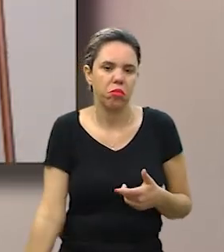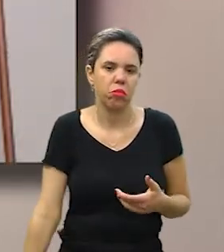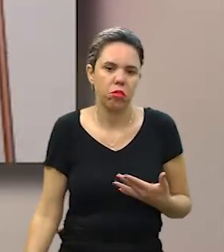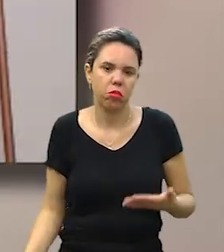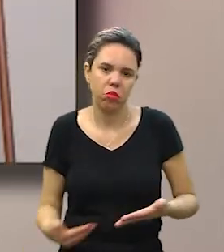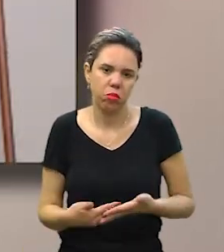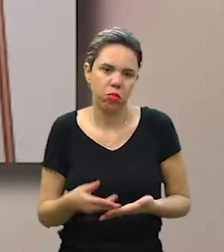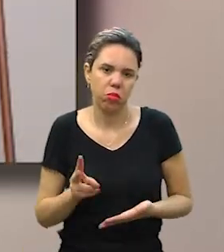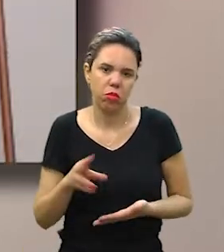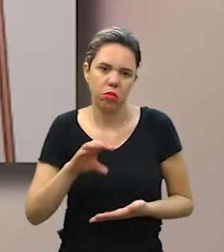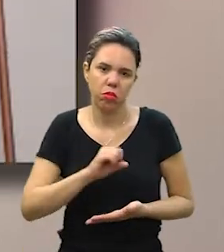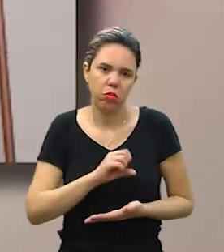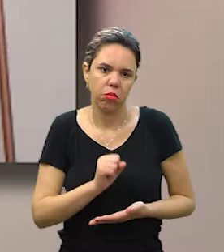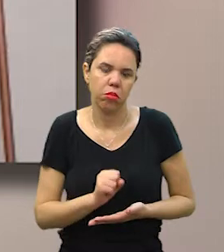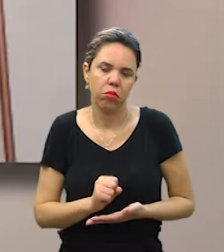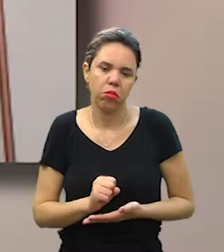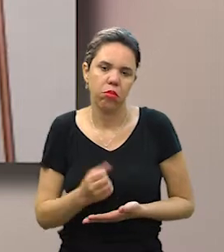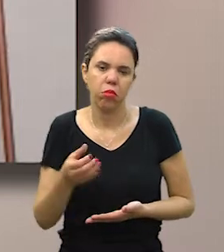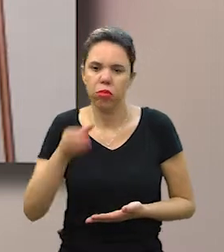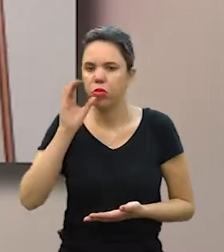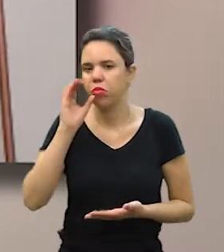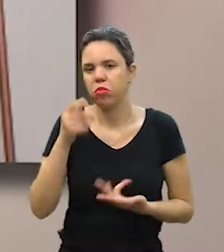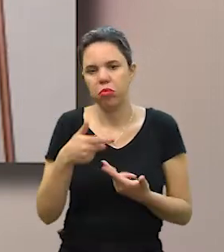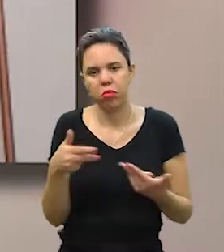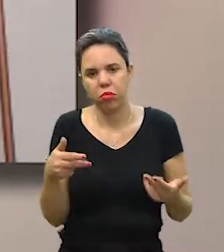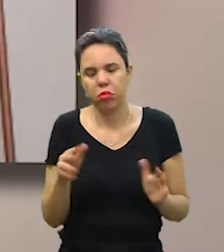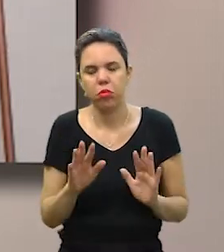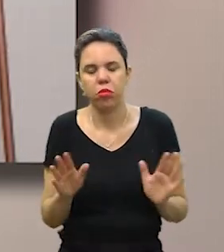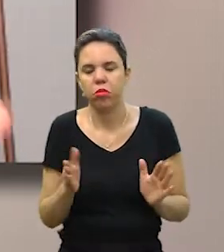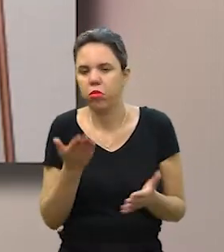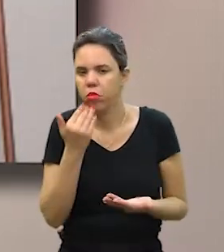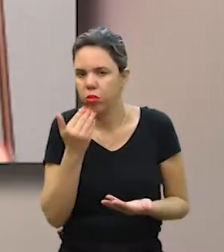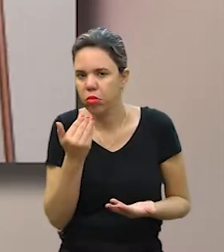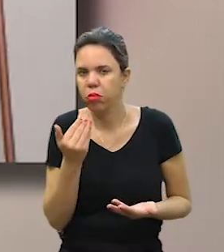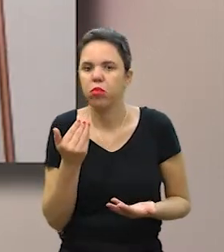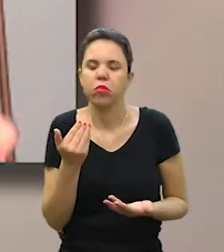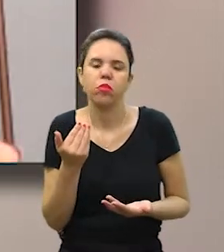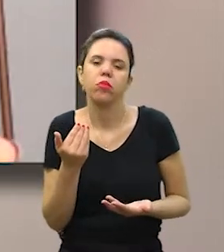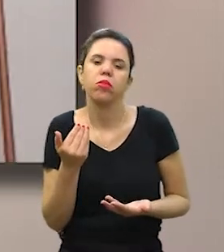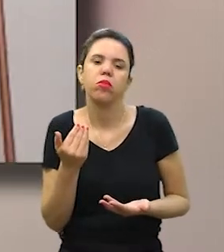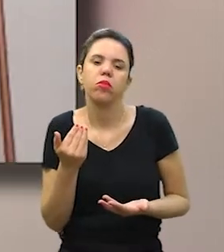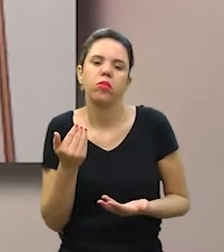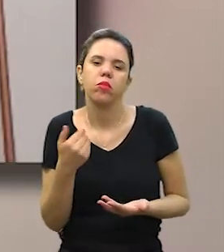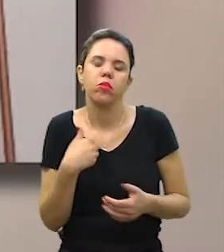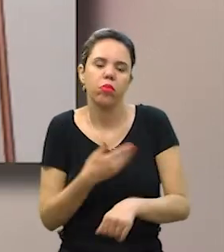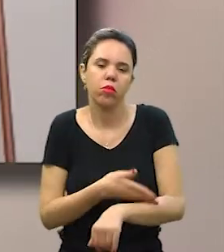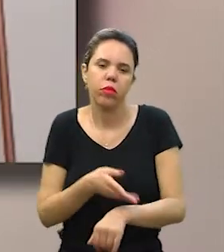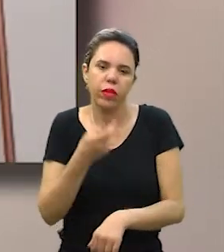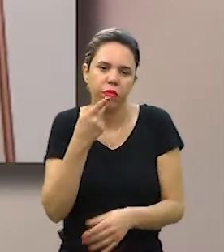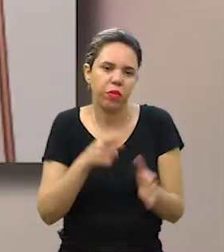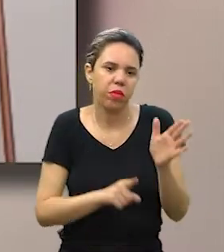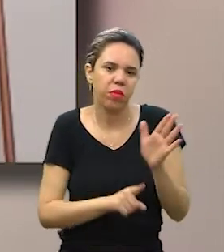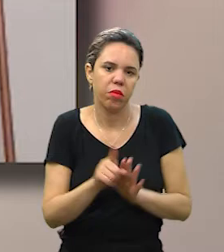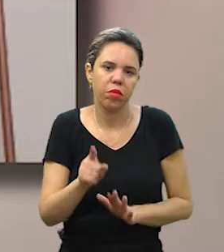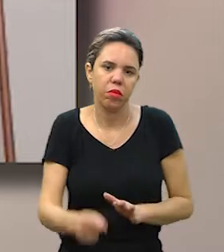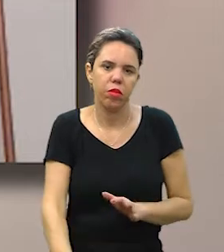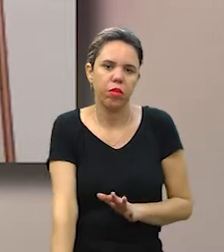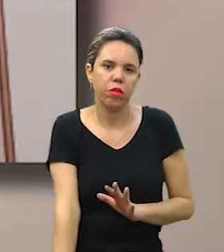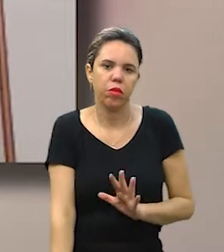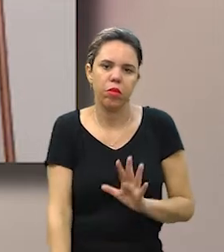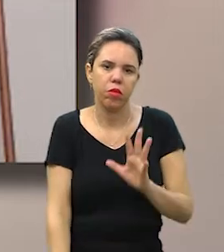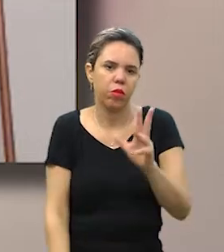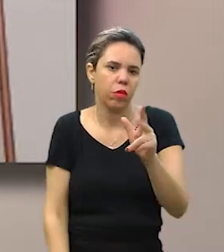bebê continua mamando, ele continua aceitando líquido. Alimentos, comida, eu costumo nem perguntar,